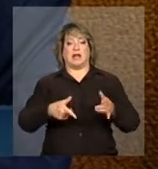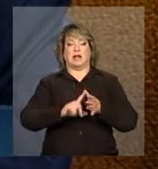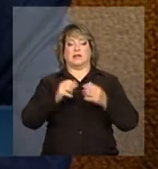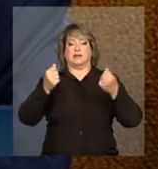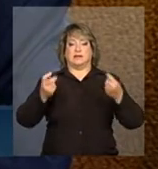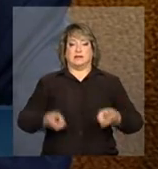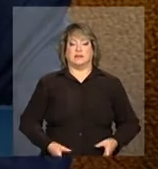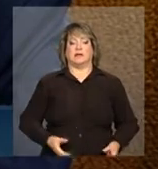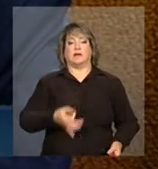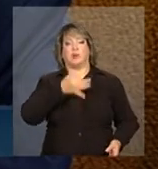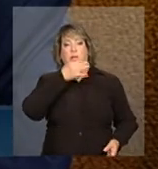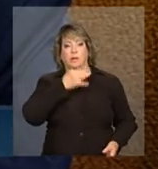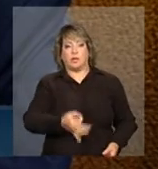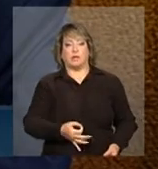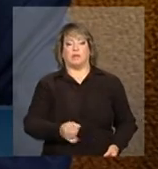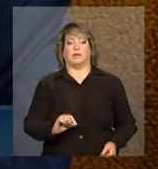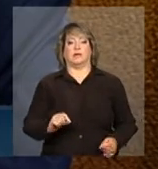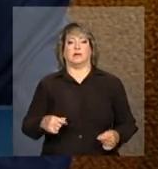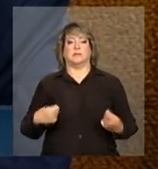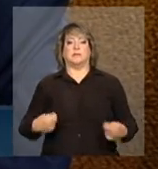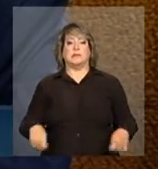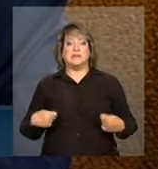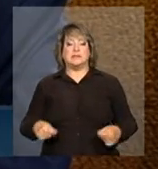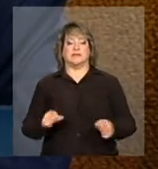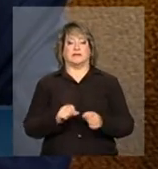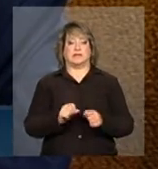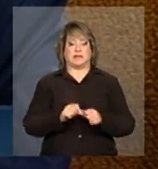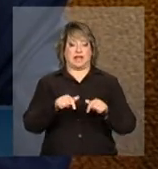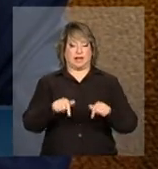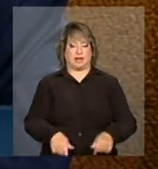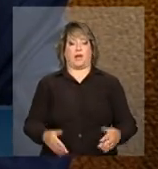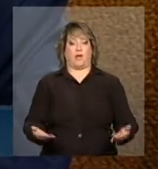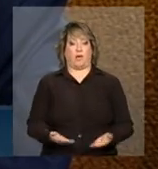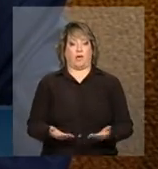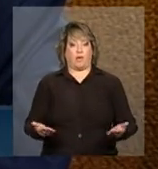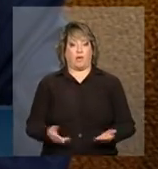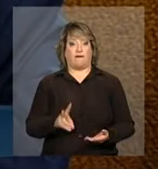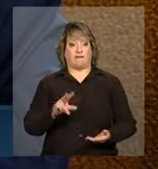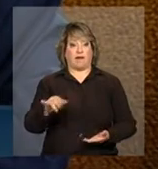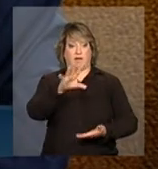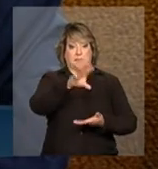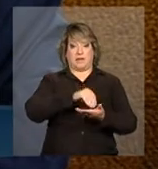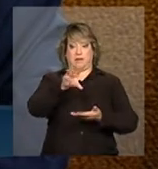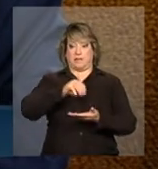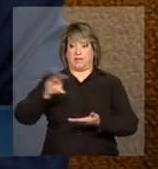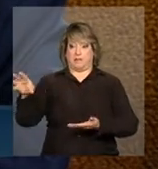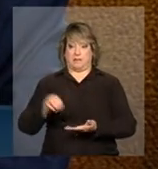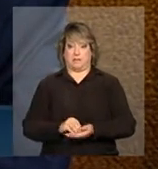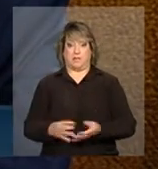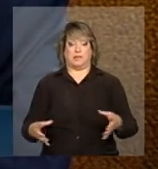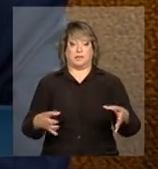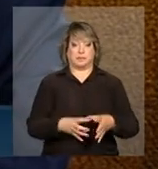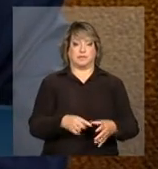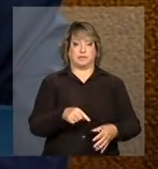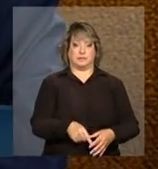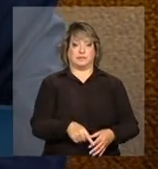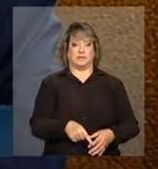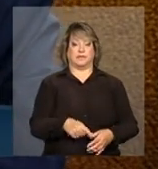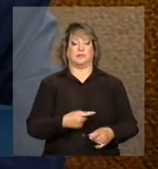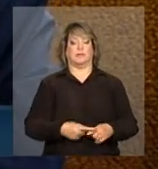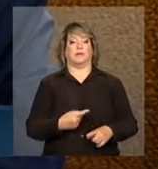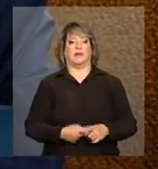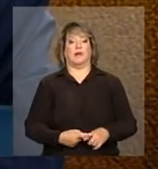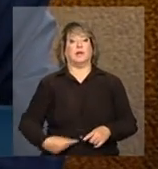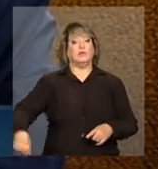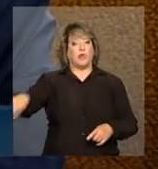propostas a serem produzidas aqui hoje serão incorporadas, porque nem mesmo as produzidas nos